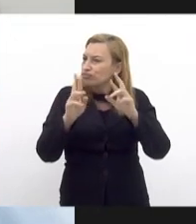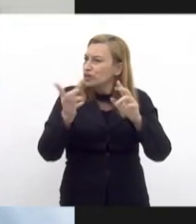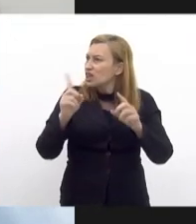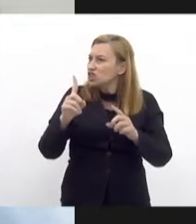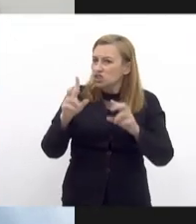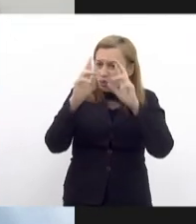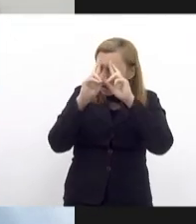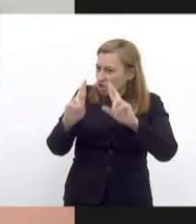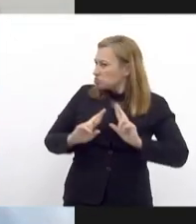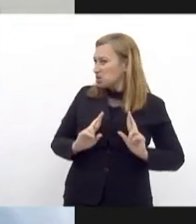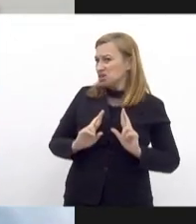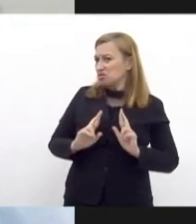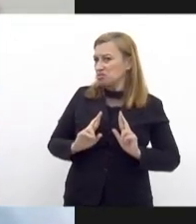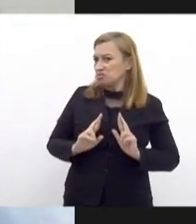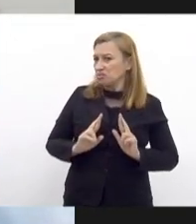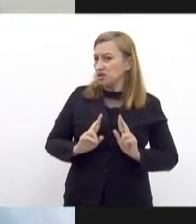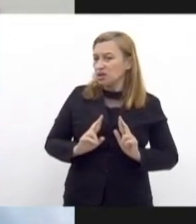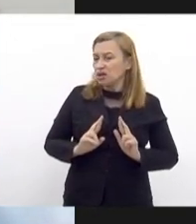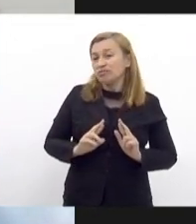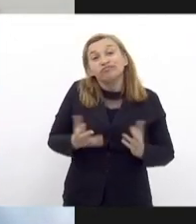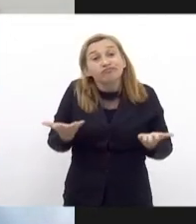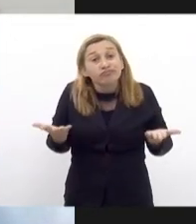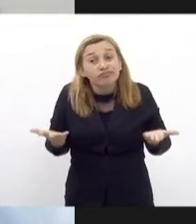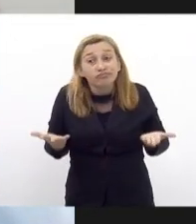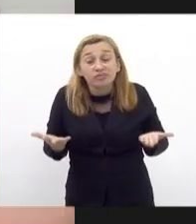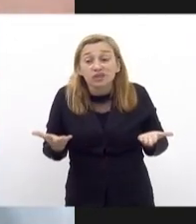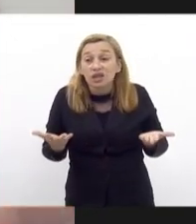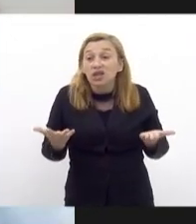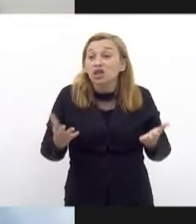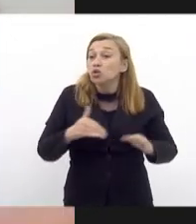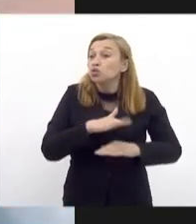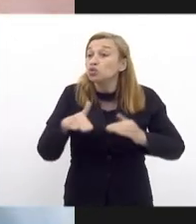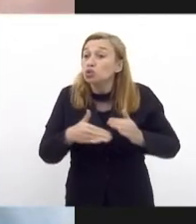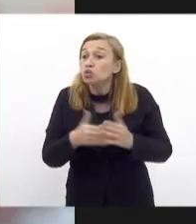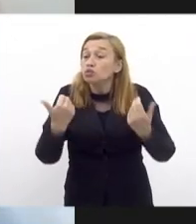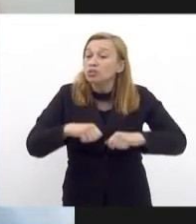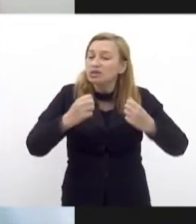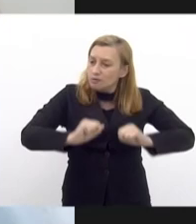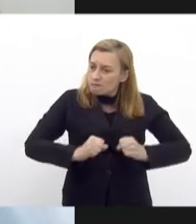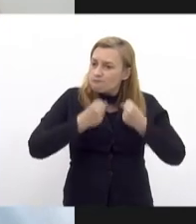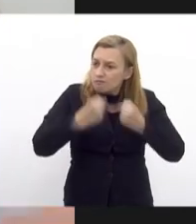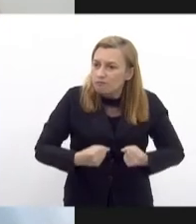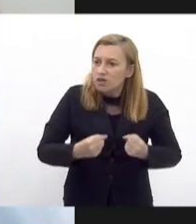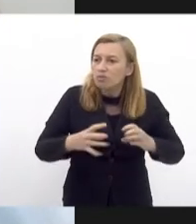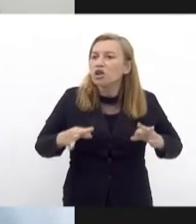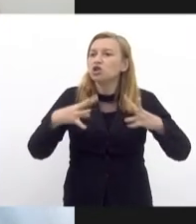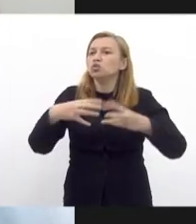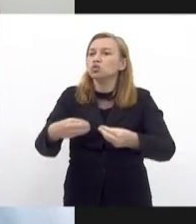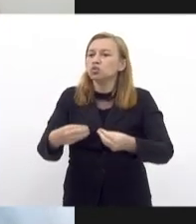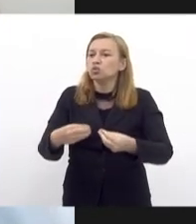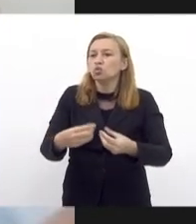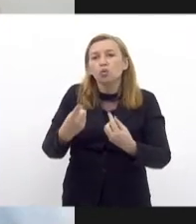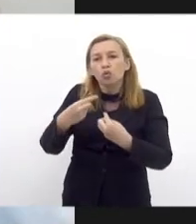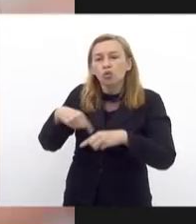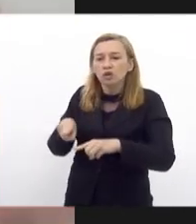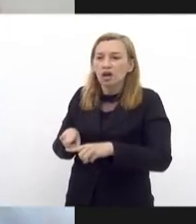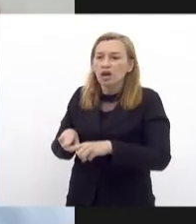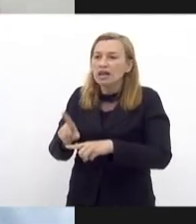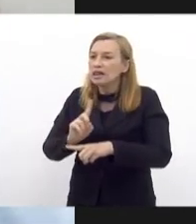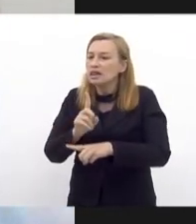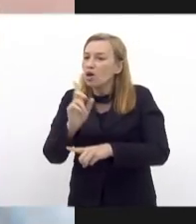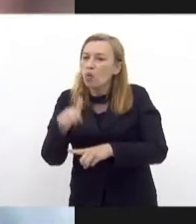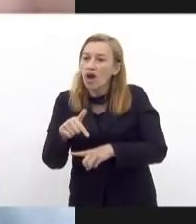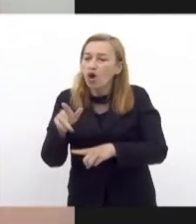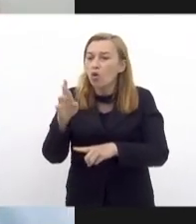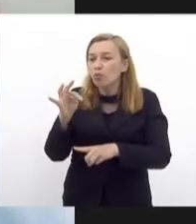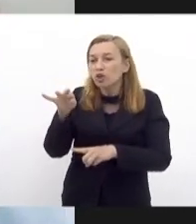não ter respeito, eles fazem o que está acontecendo com o bullying. Então, todo mundo tem que ser muito firme. Ao contrário, isso não é